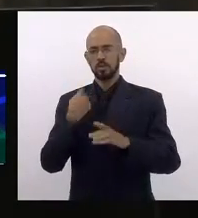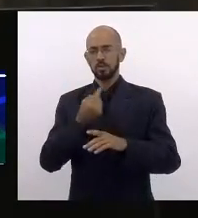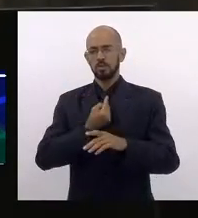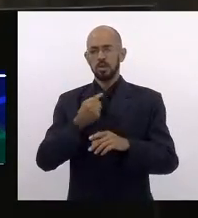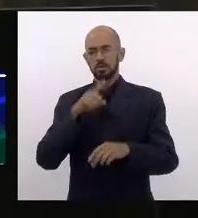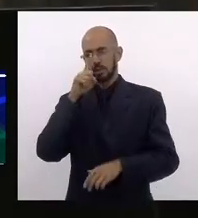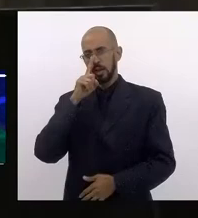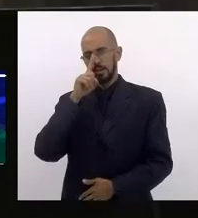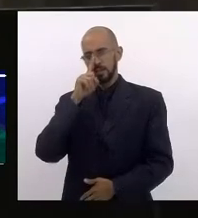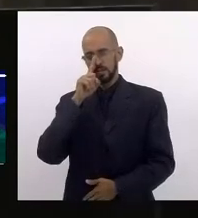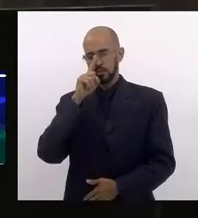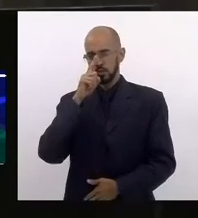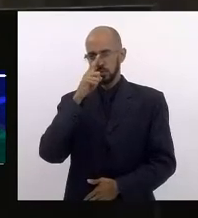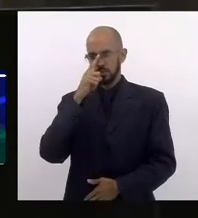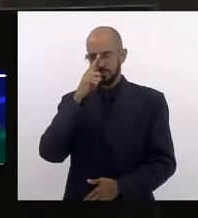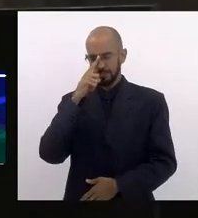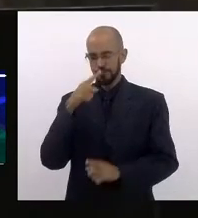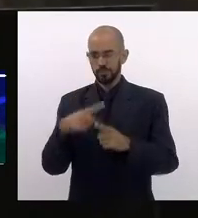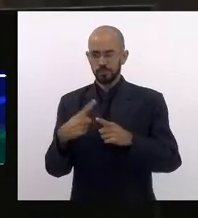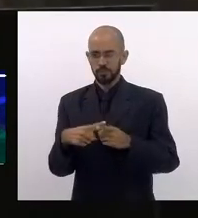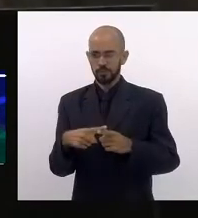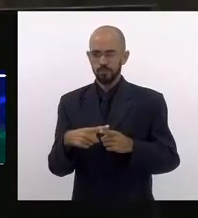em risco porque uma mulher,